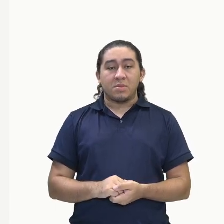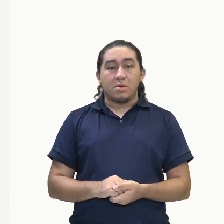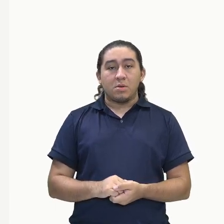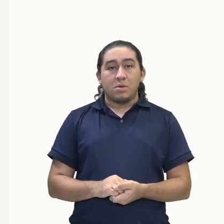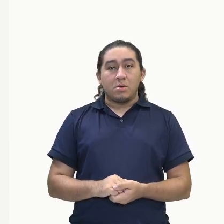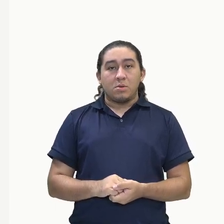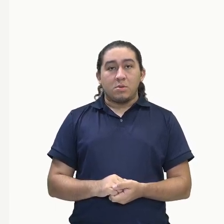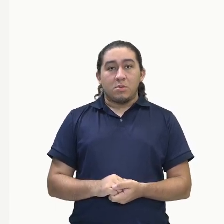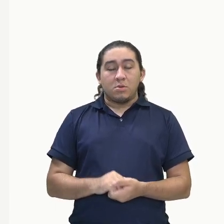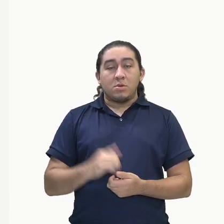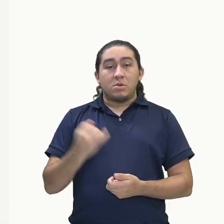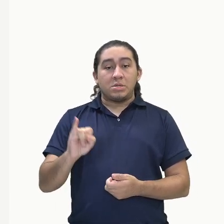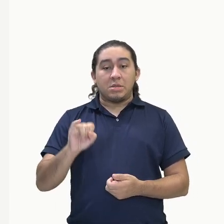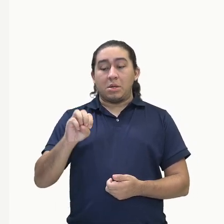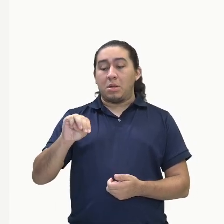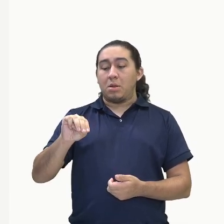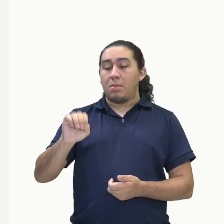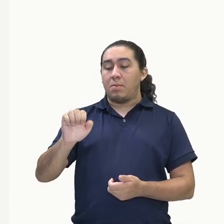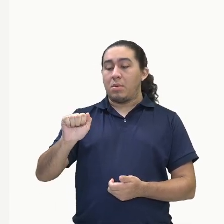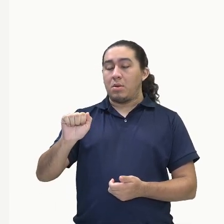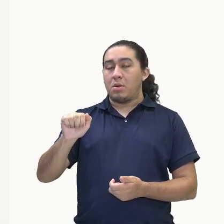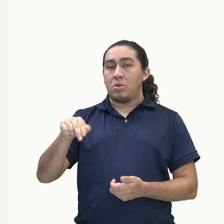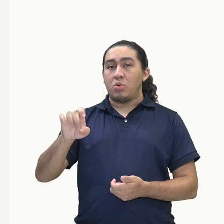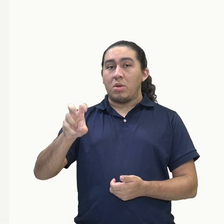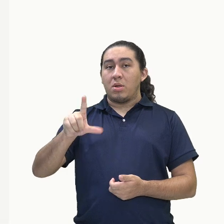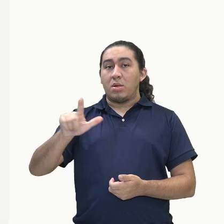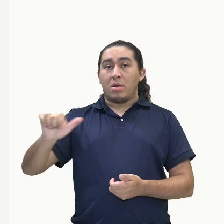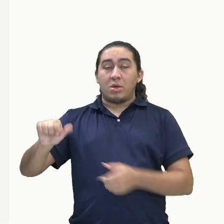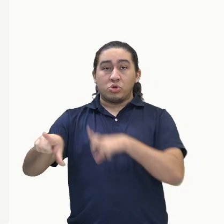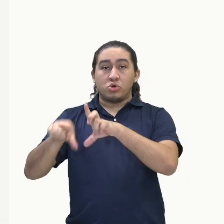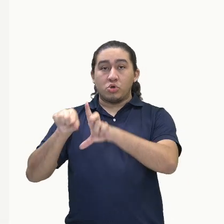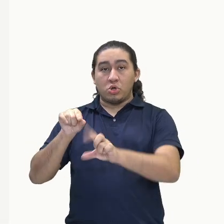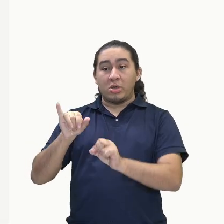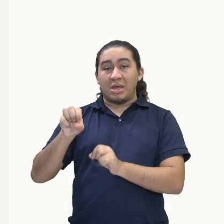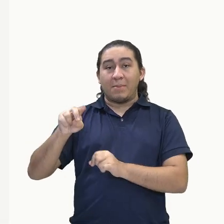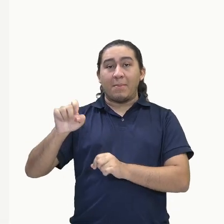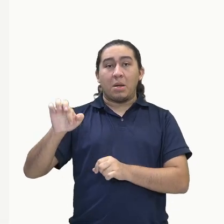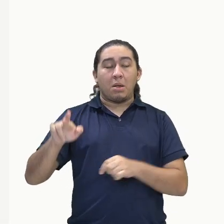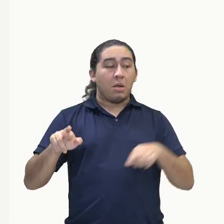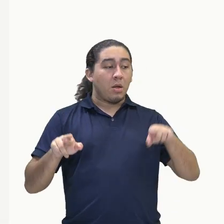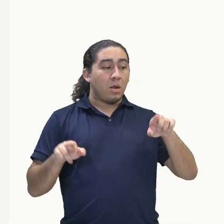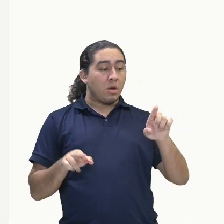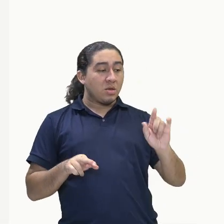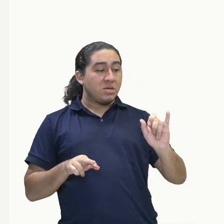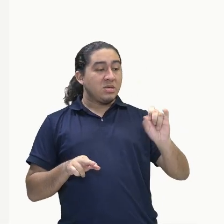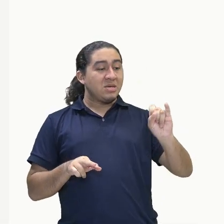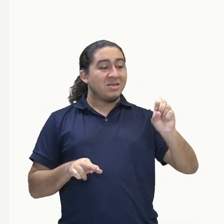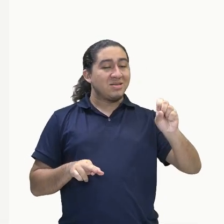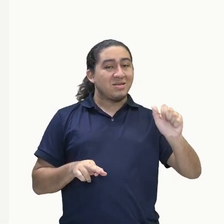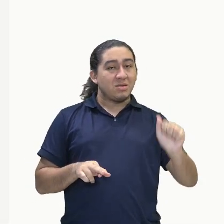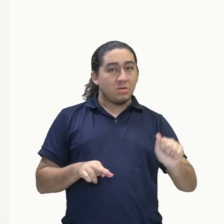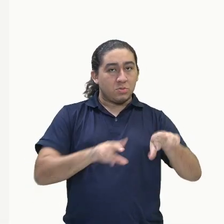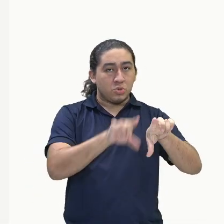se Manuela escolheu números ímpares e Isa escolheu números pares, então, quais são os resultados